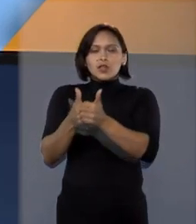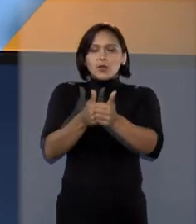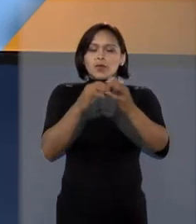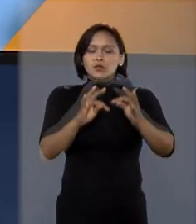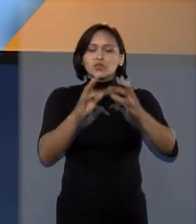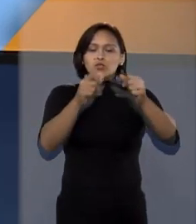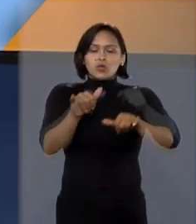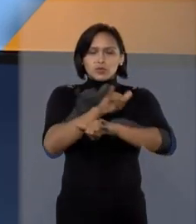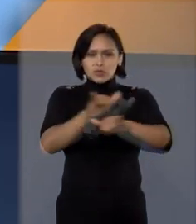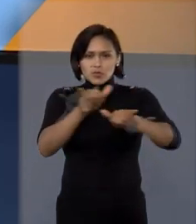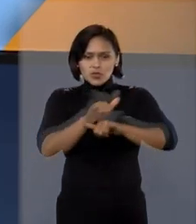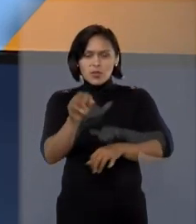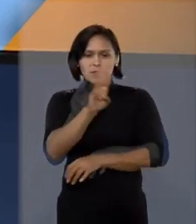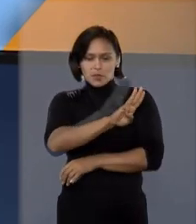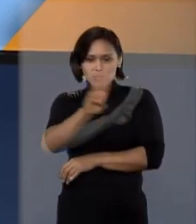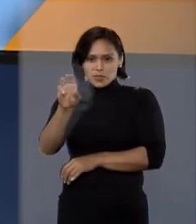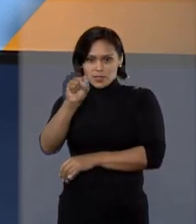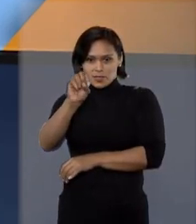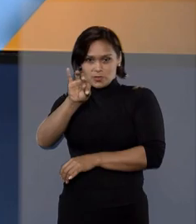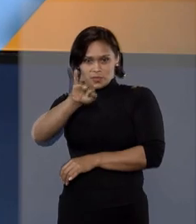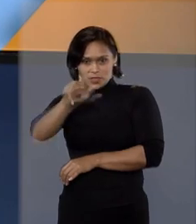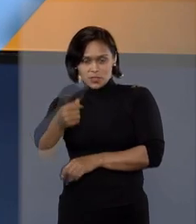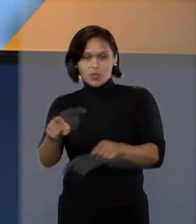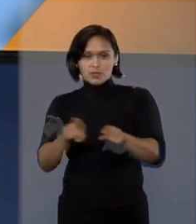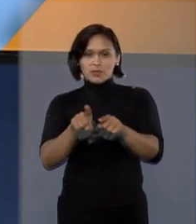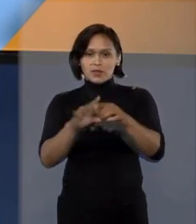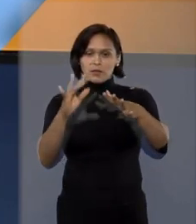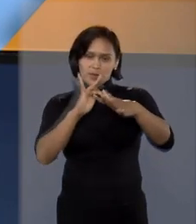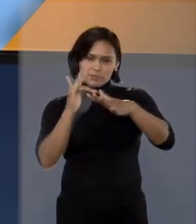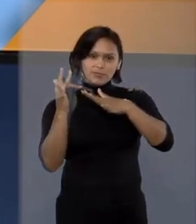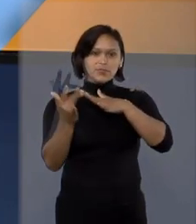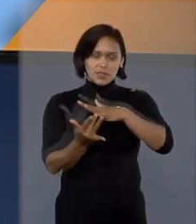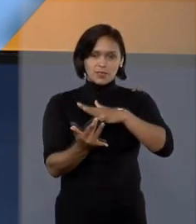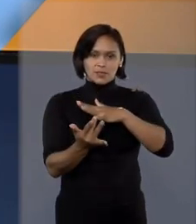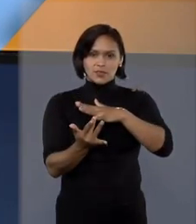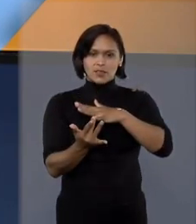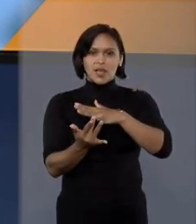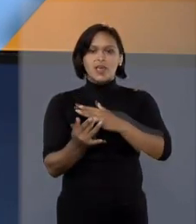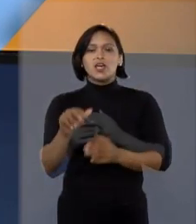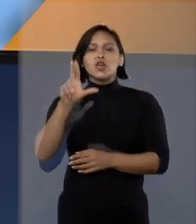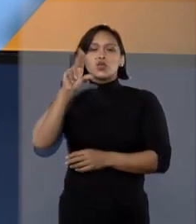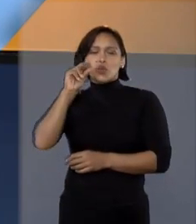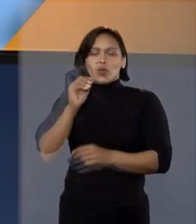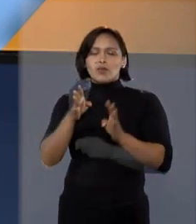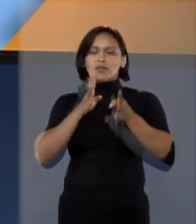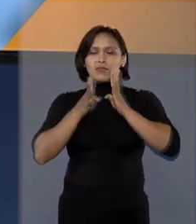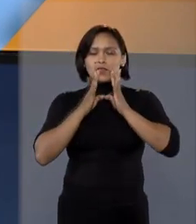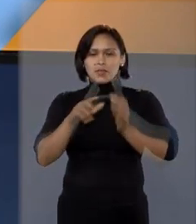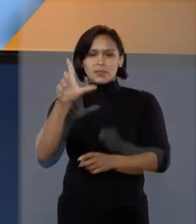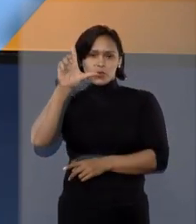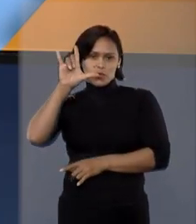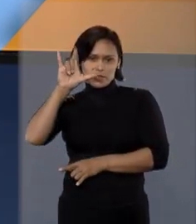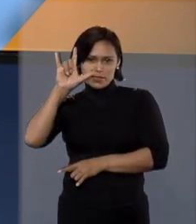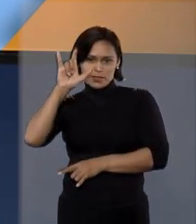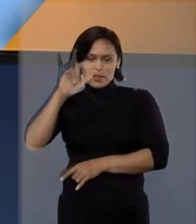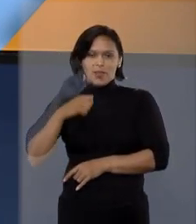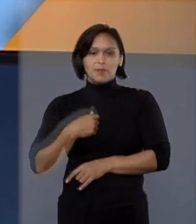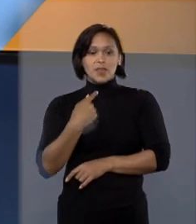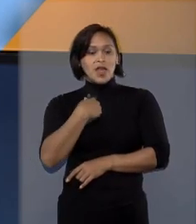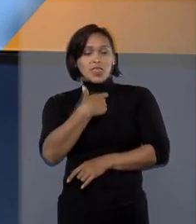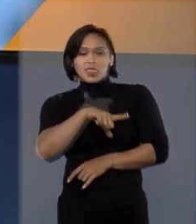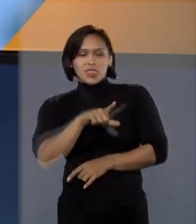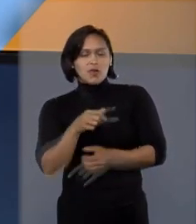todas as notícias pelo site do STJ e também nas nossas redes sociais, Twitter, Facebook e Instagram. Se você